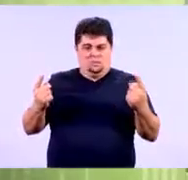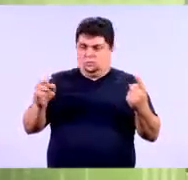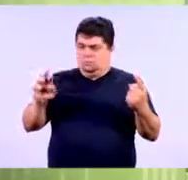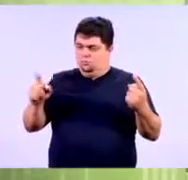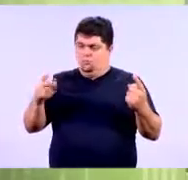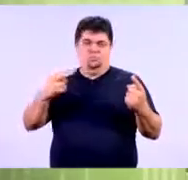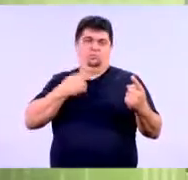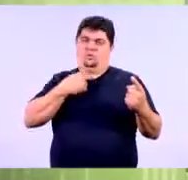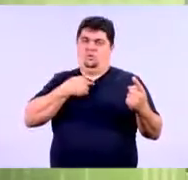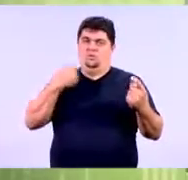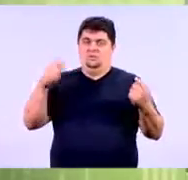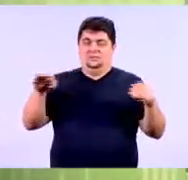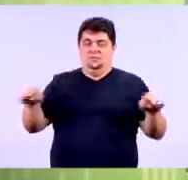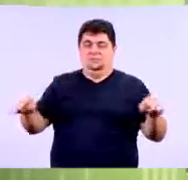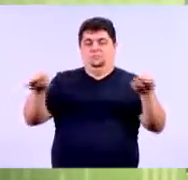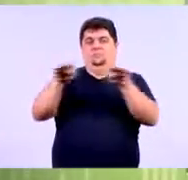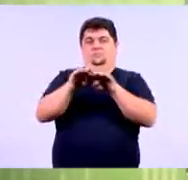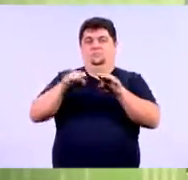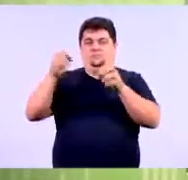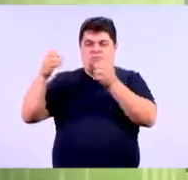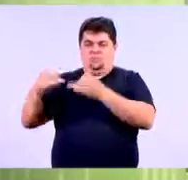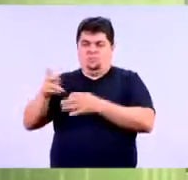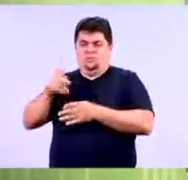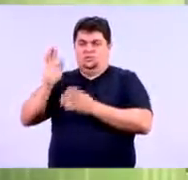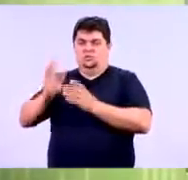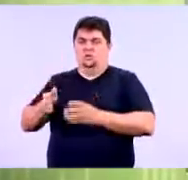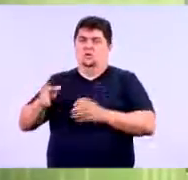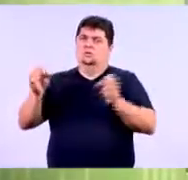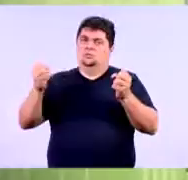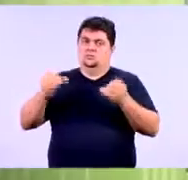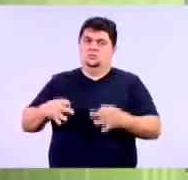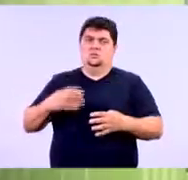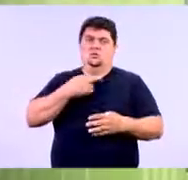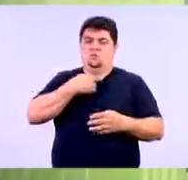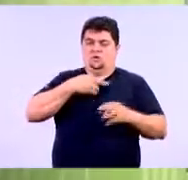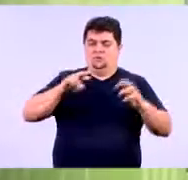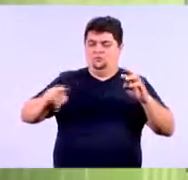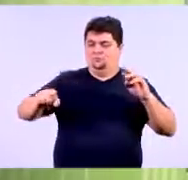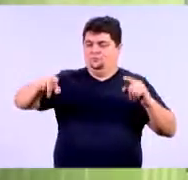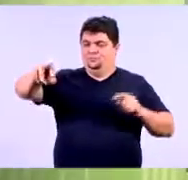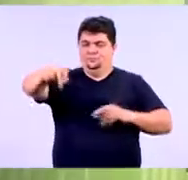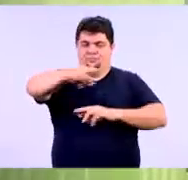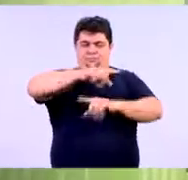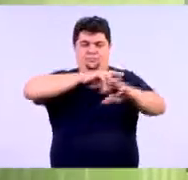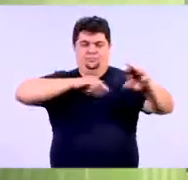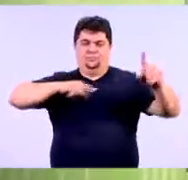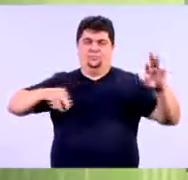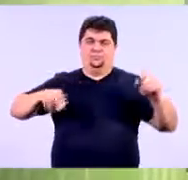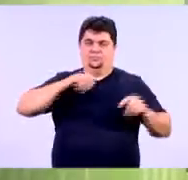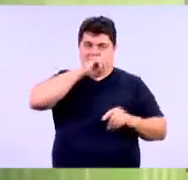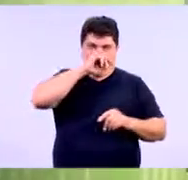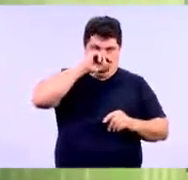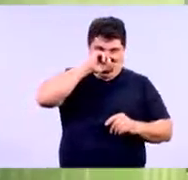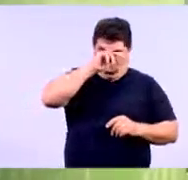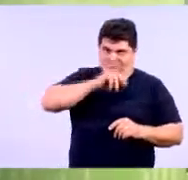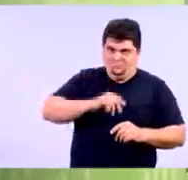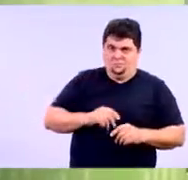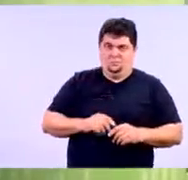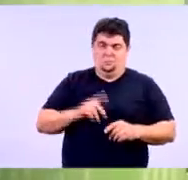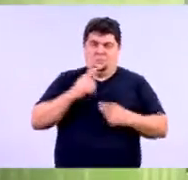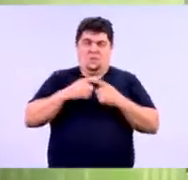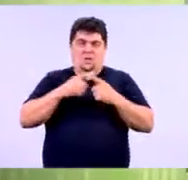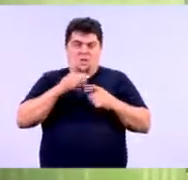outra. Como o professor Cristiano bem explanou, não pode ter essa diferenciação em um tributo, uma vez